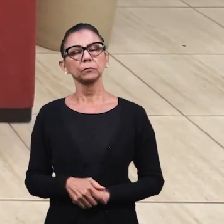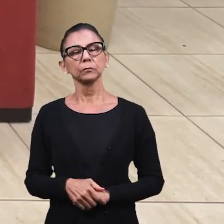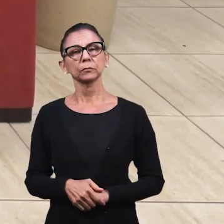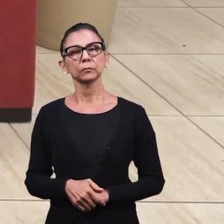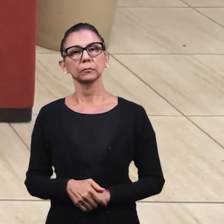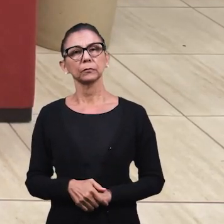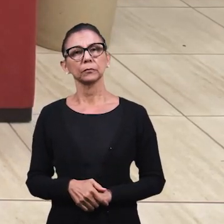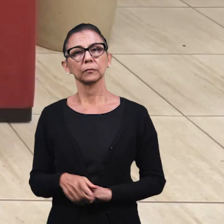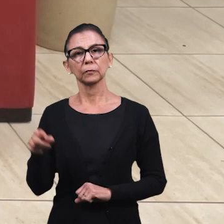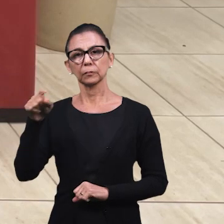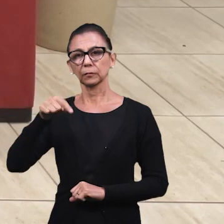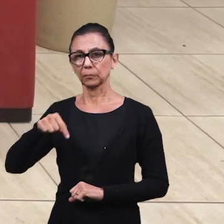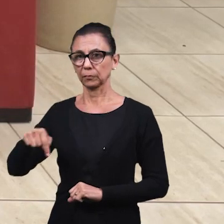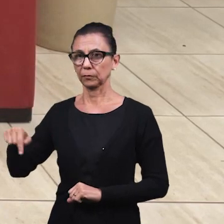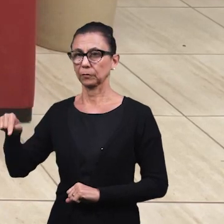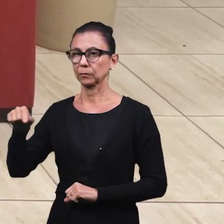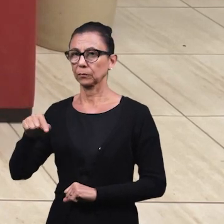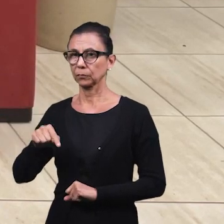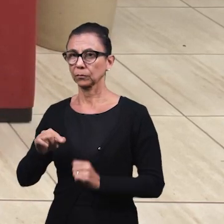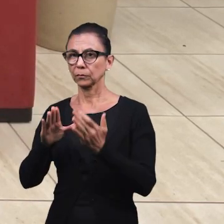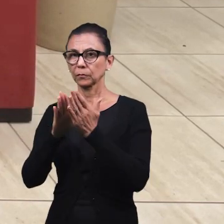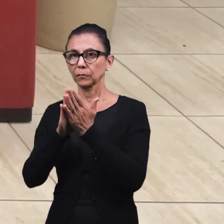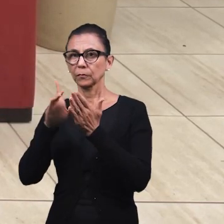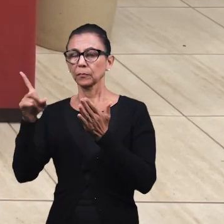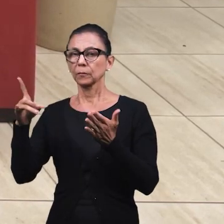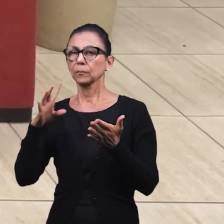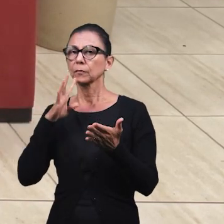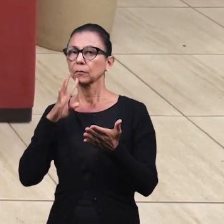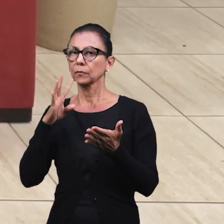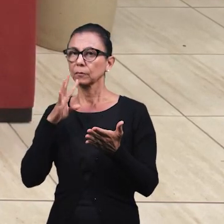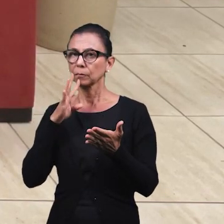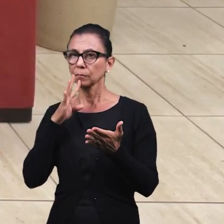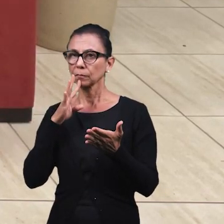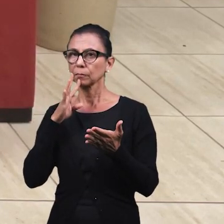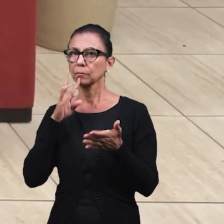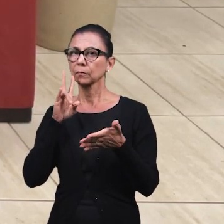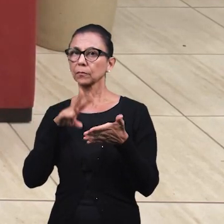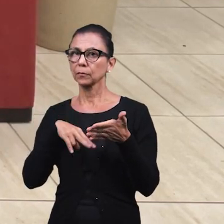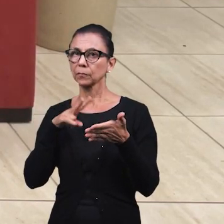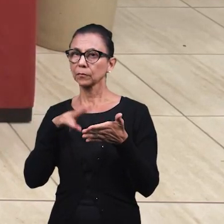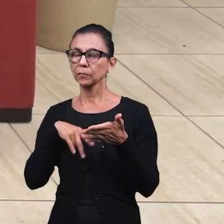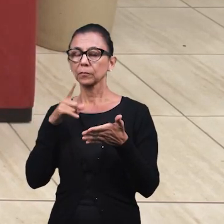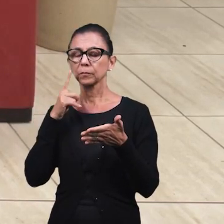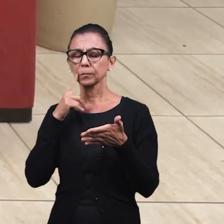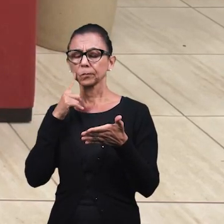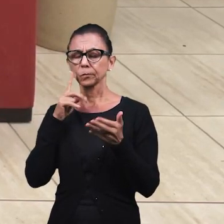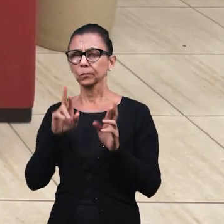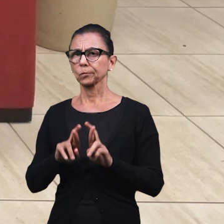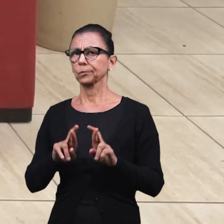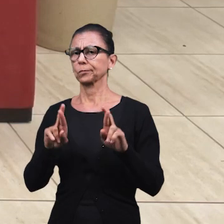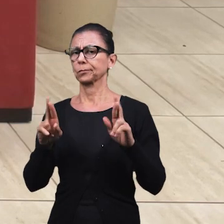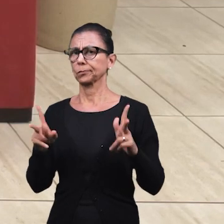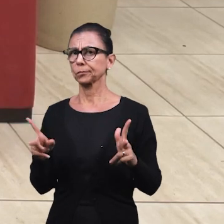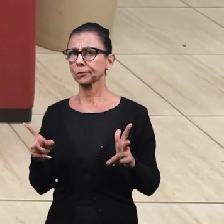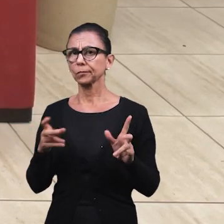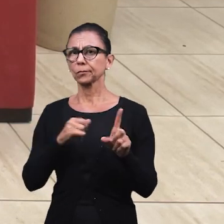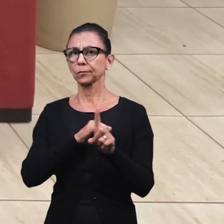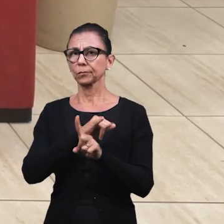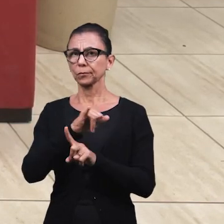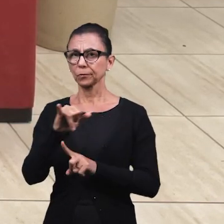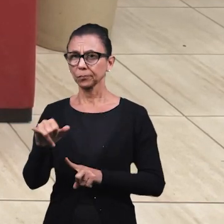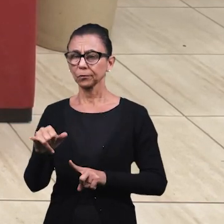dizendo. E nós, através do conhecimento da palavra do Senhor, temos visto que é justamente o contrário.